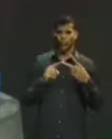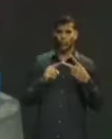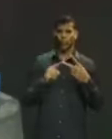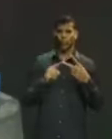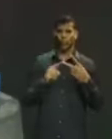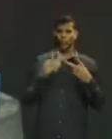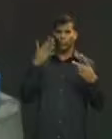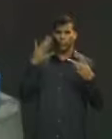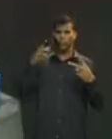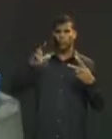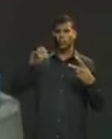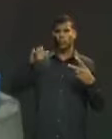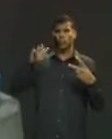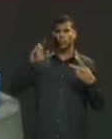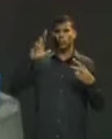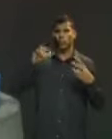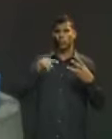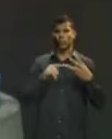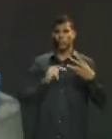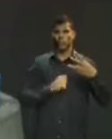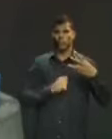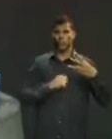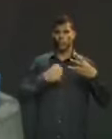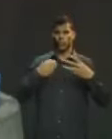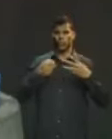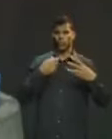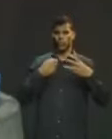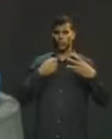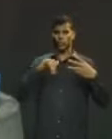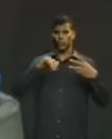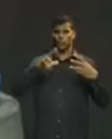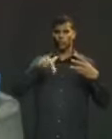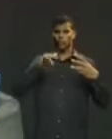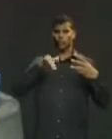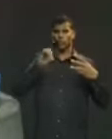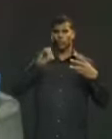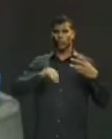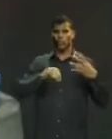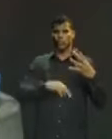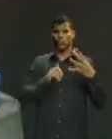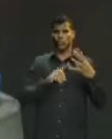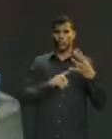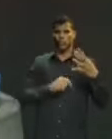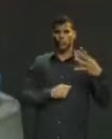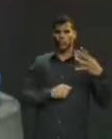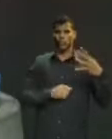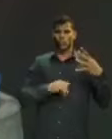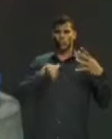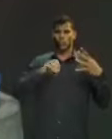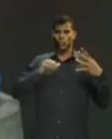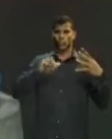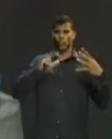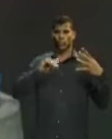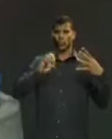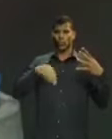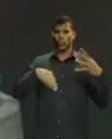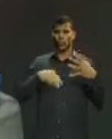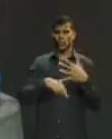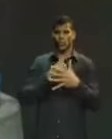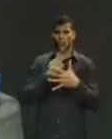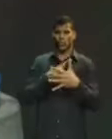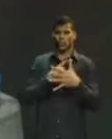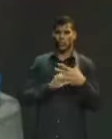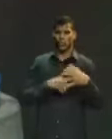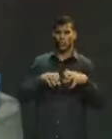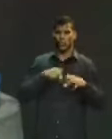psicólogo Roger Souza, o jornalista Raimundo Madeira, o publicitário Joaquim Filho, a assistente